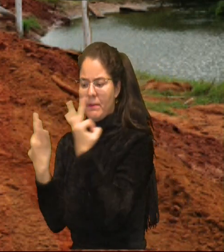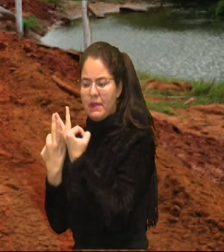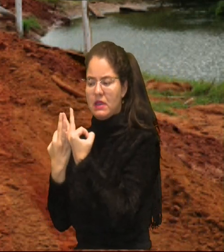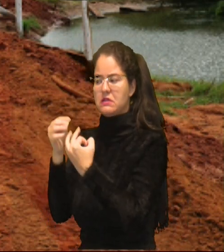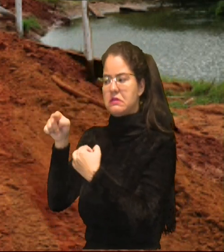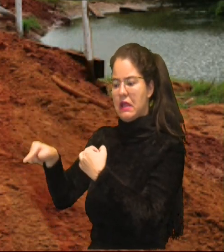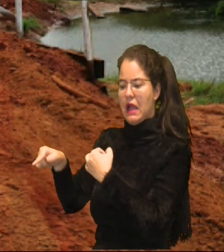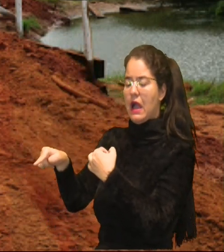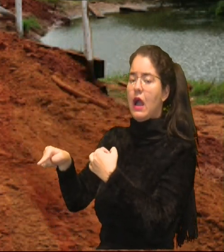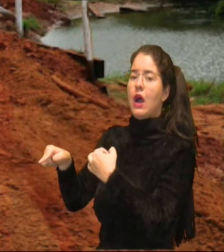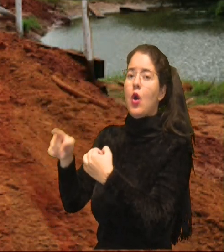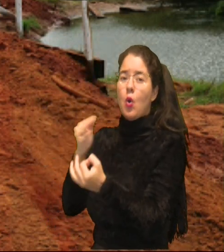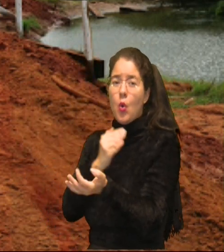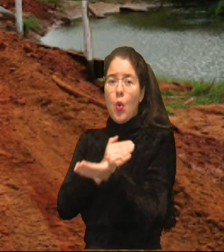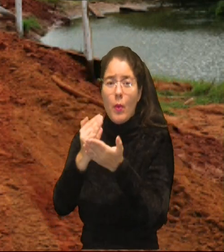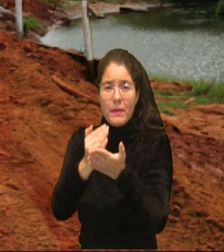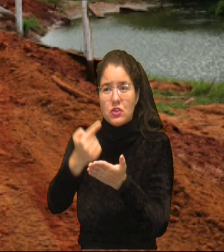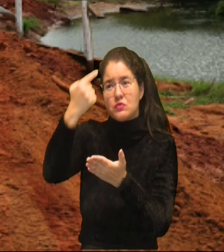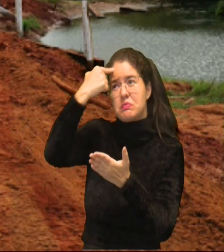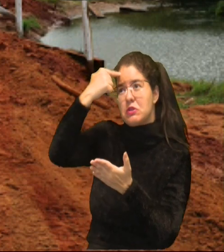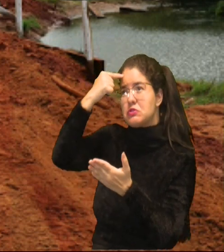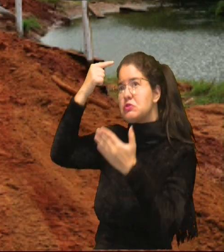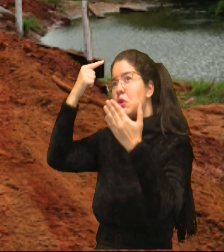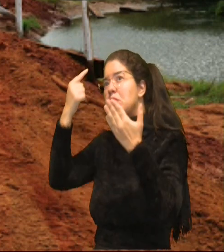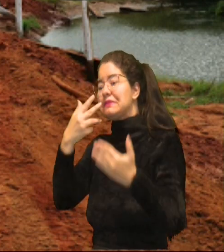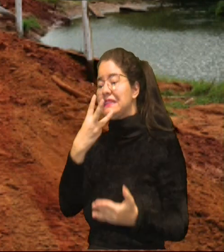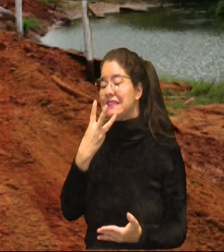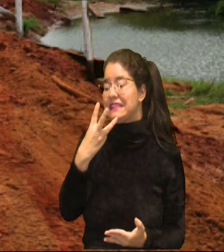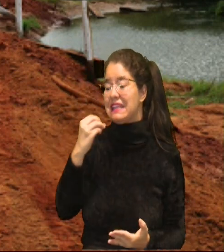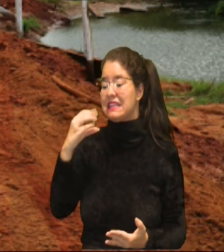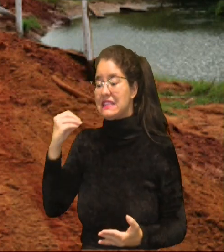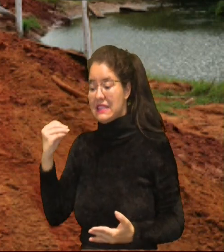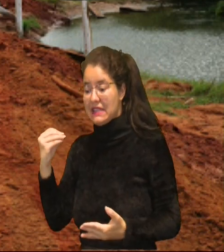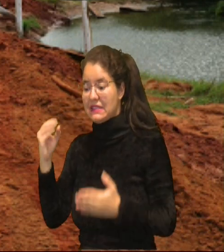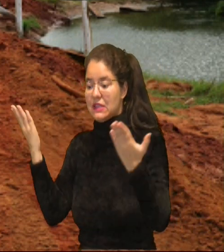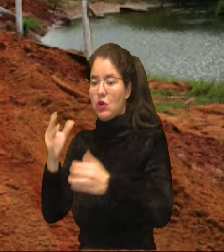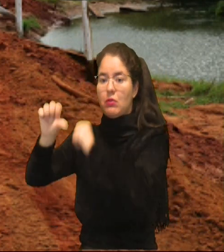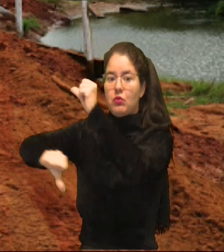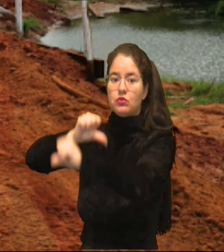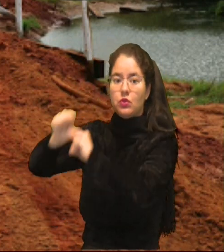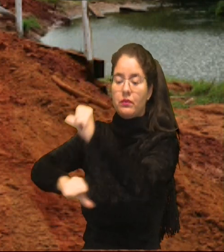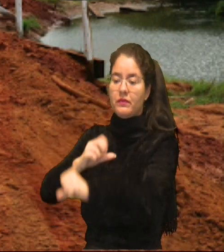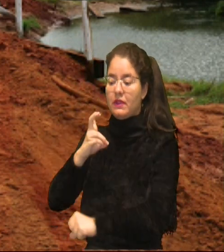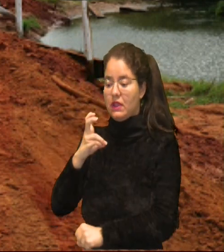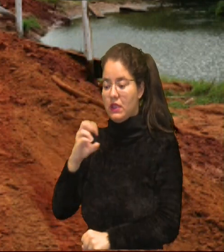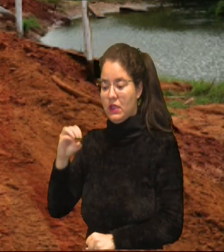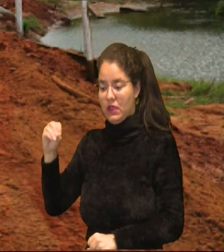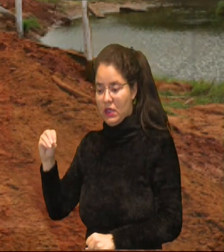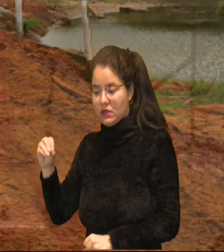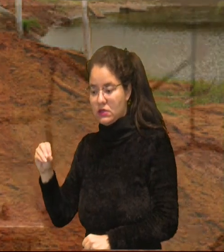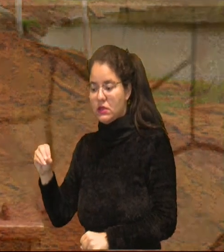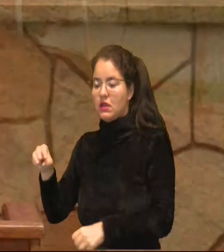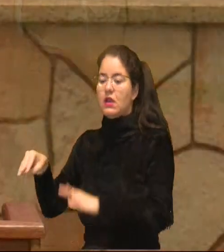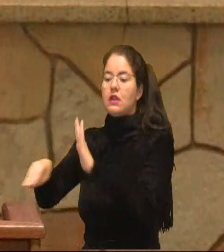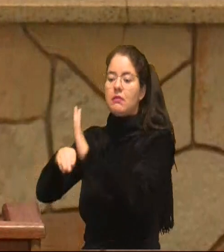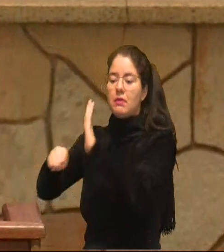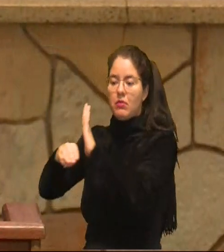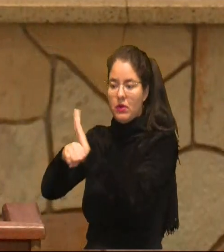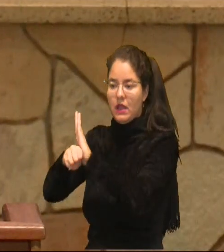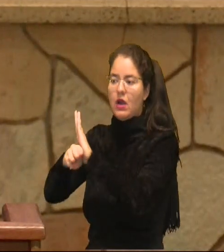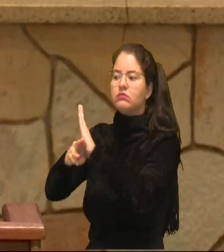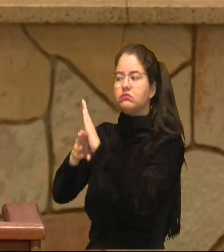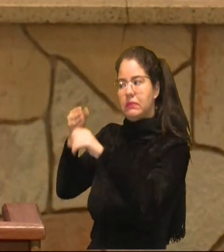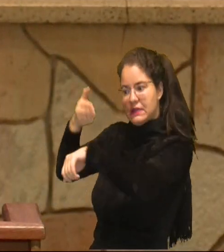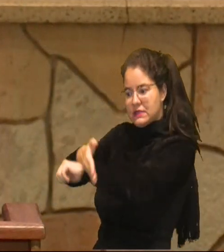inicial era para 330 famílias e a Memorial faz parte ali desse projeto, levando o